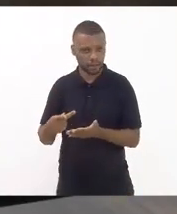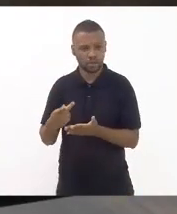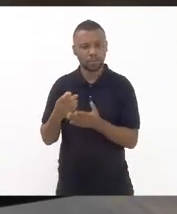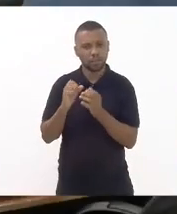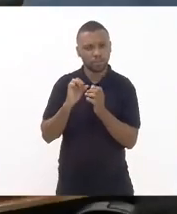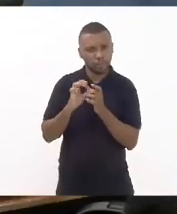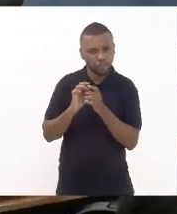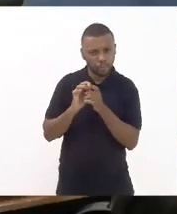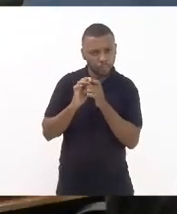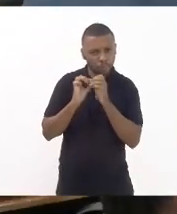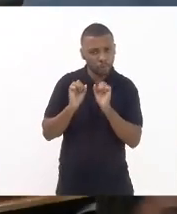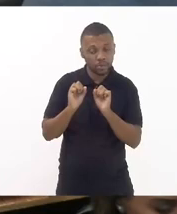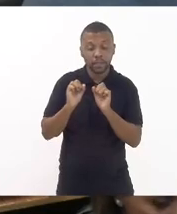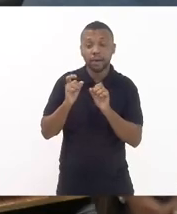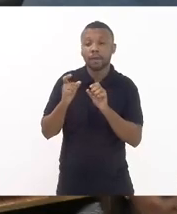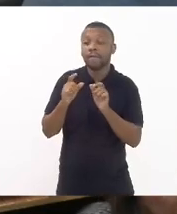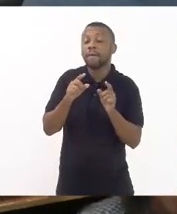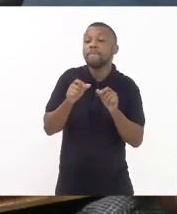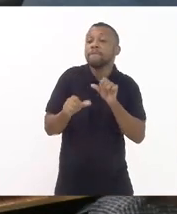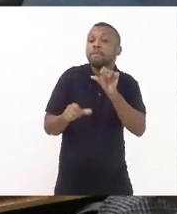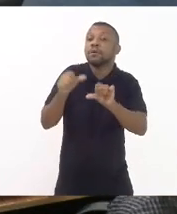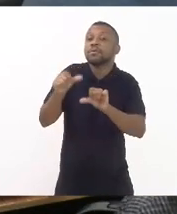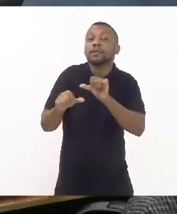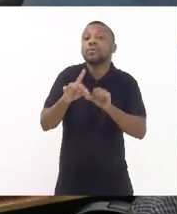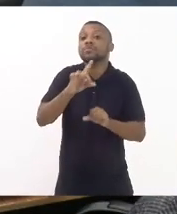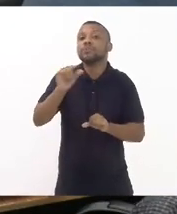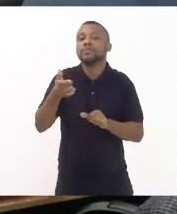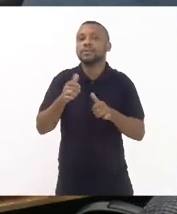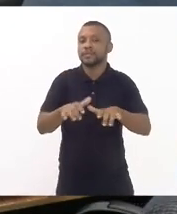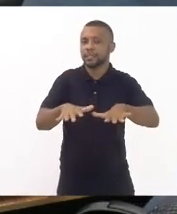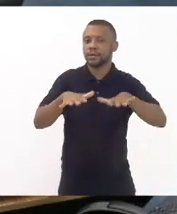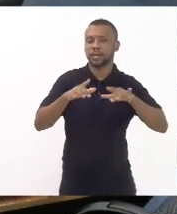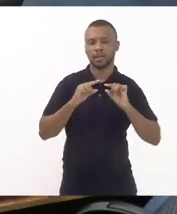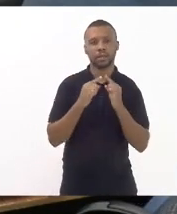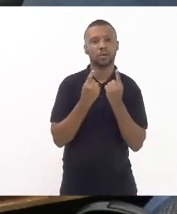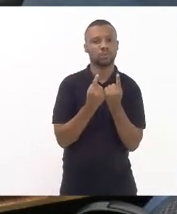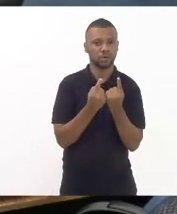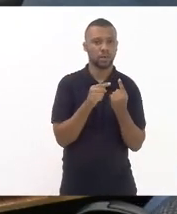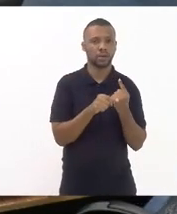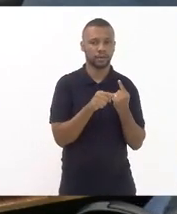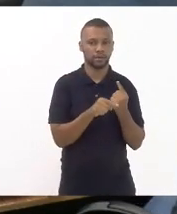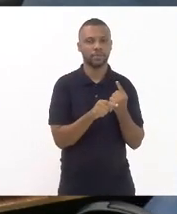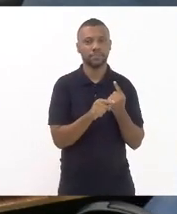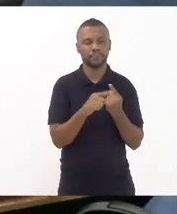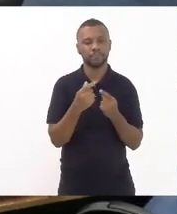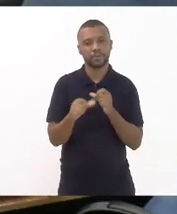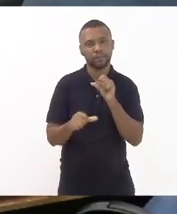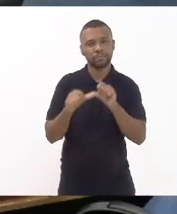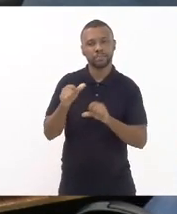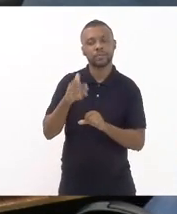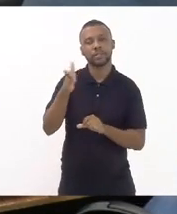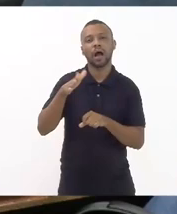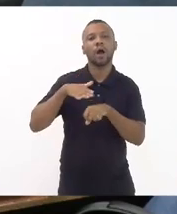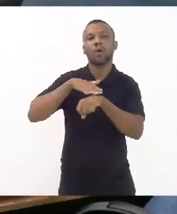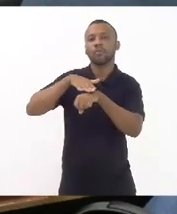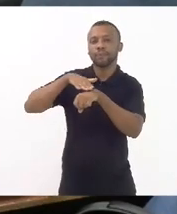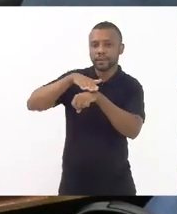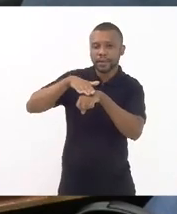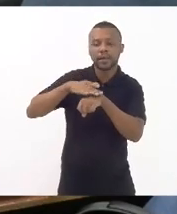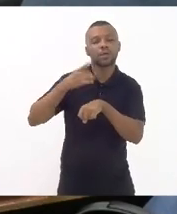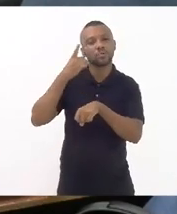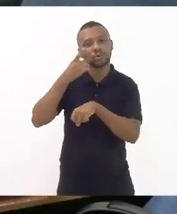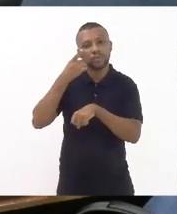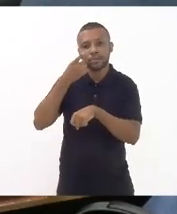poderia transferir essa audiência. Então, essa audiência foi transferida, viu, deputada Graciliano? Já conversei com os Paulo, Marta Rocha, Valdec e